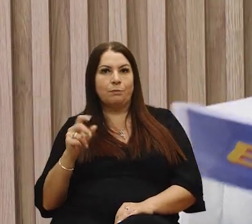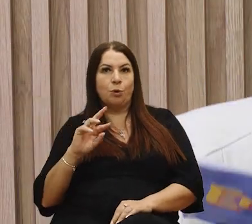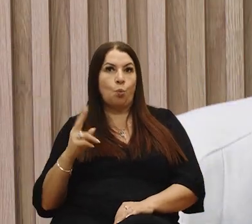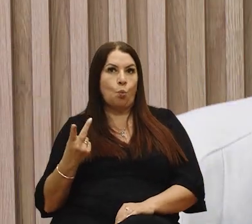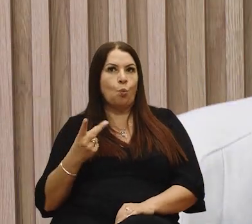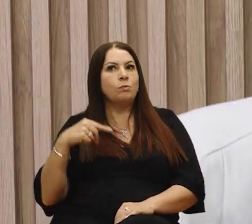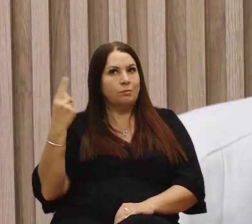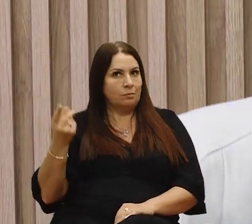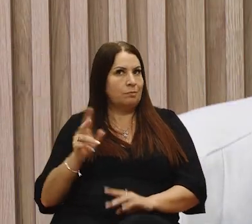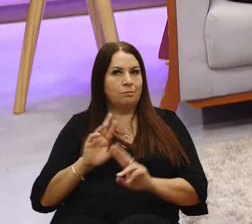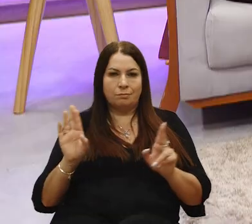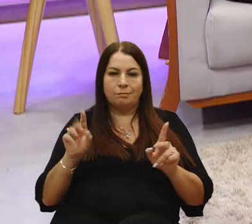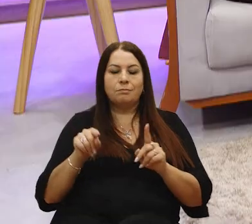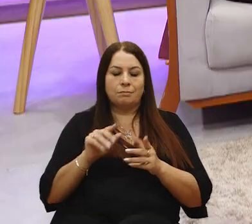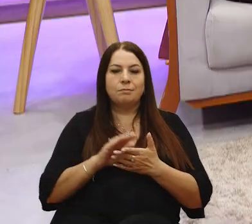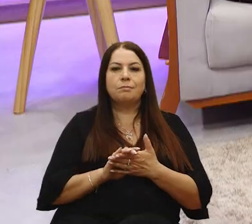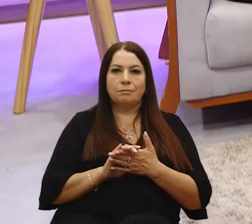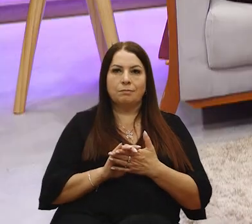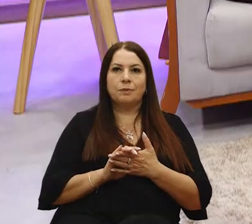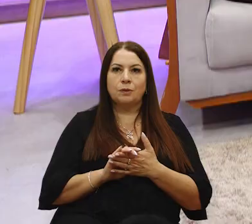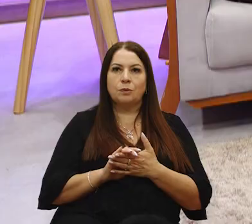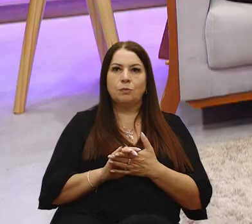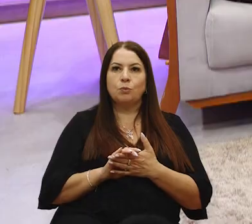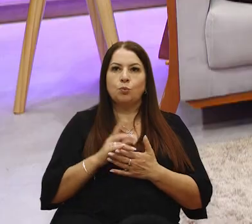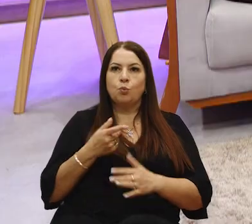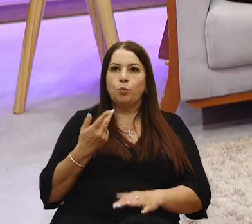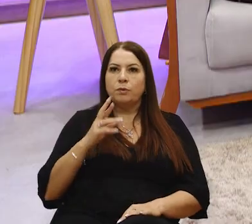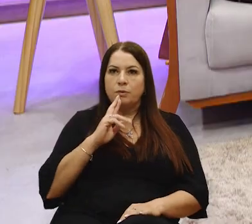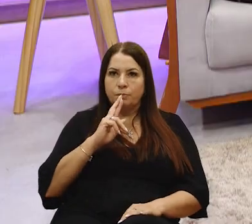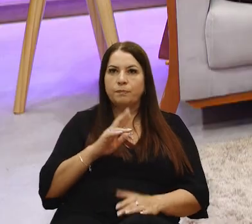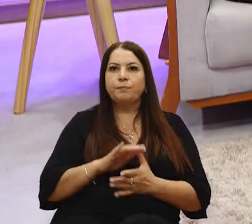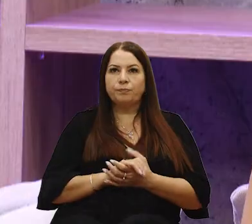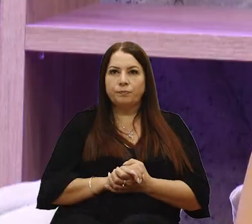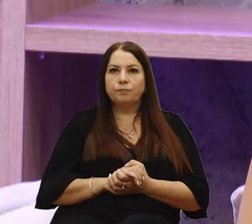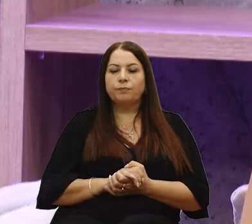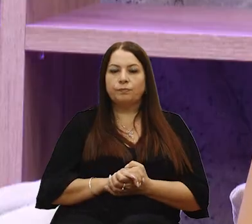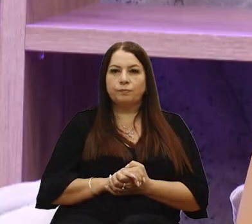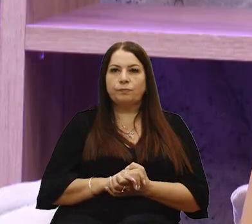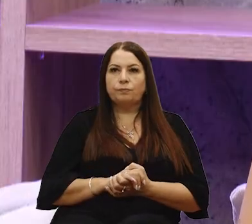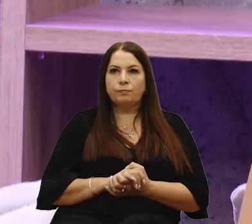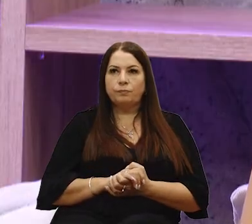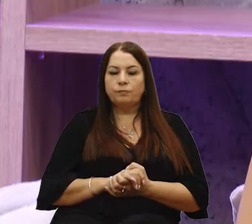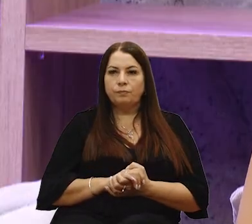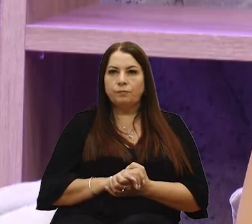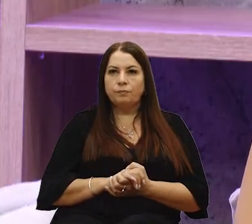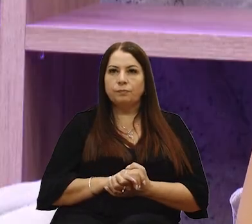celulite. Exatamente, porque é um outro funcionamento ali, né, no corpo, uma outra resposta.